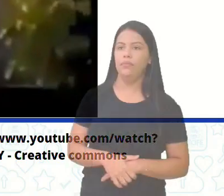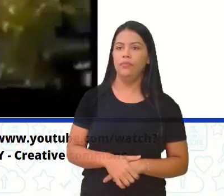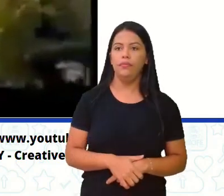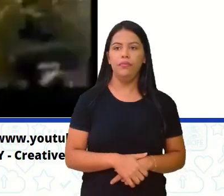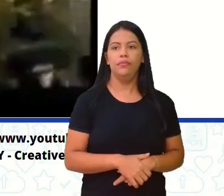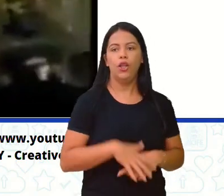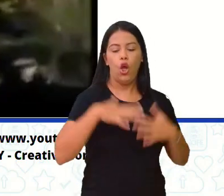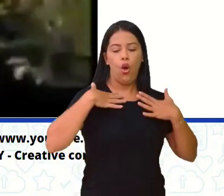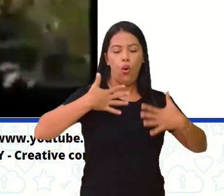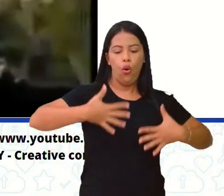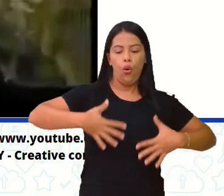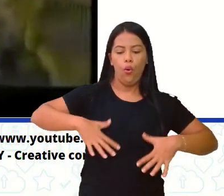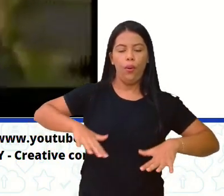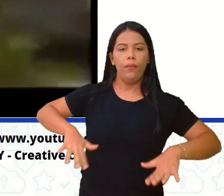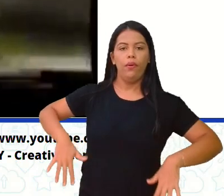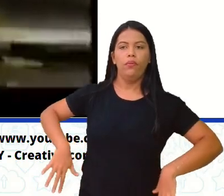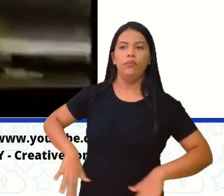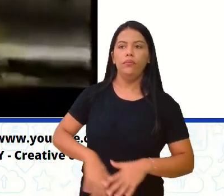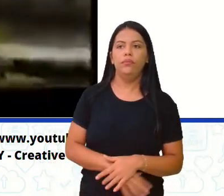Indumentária.